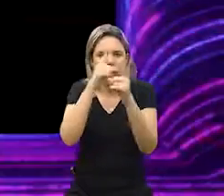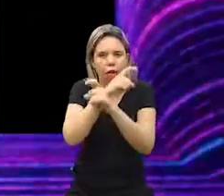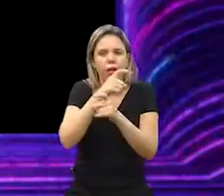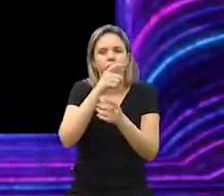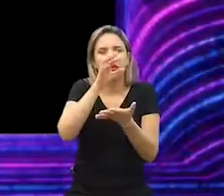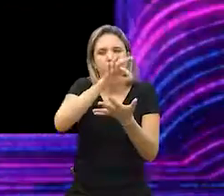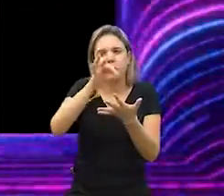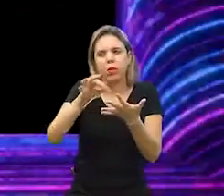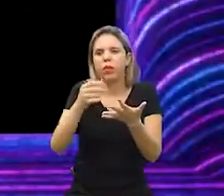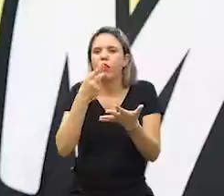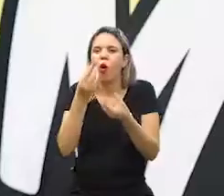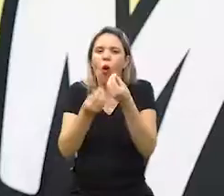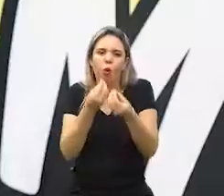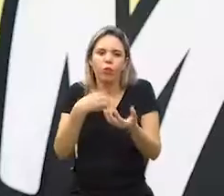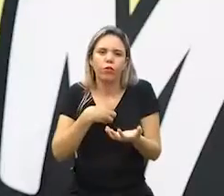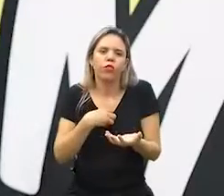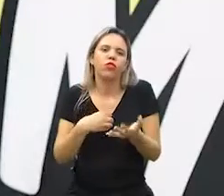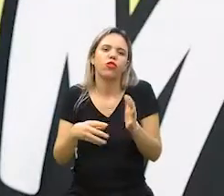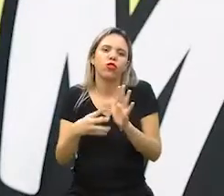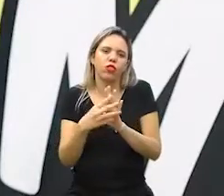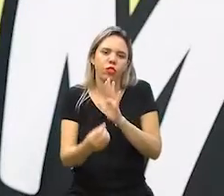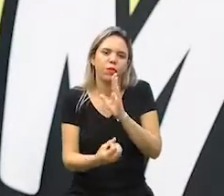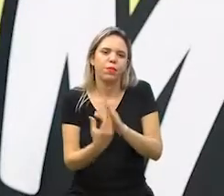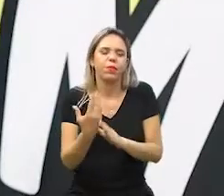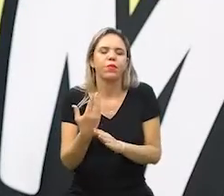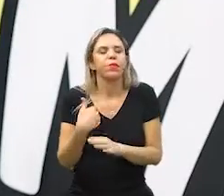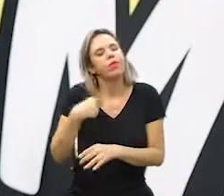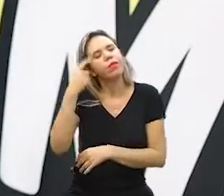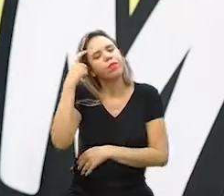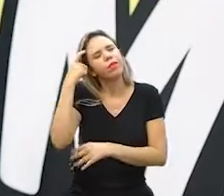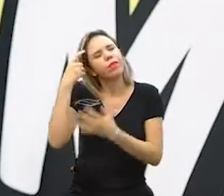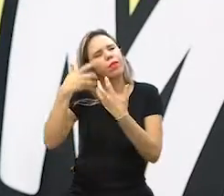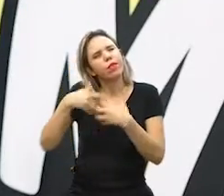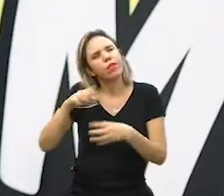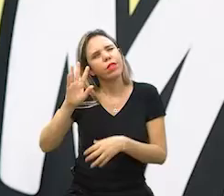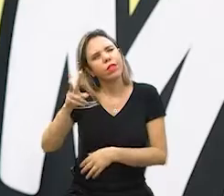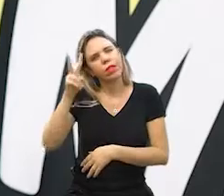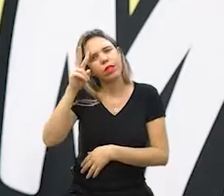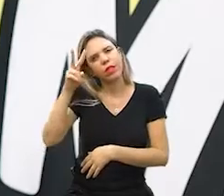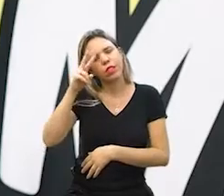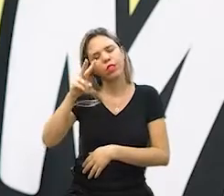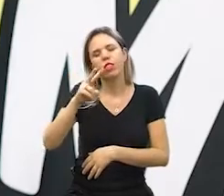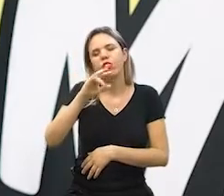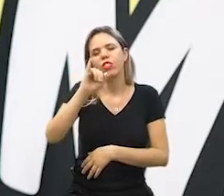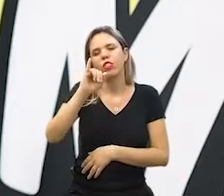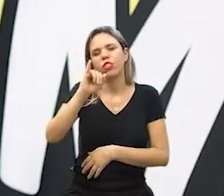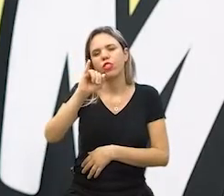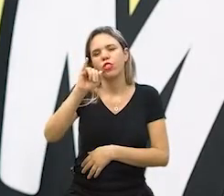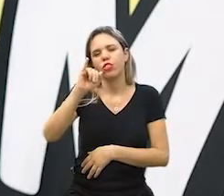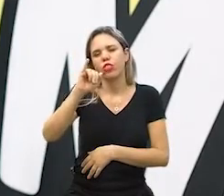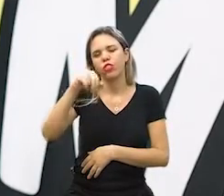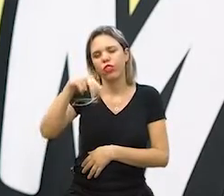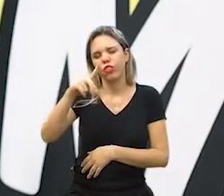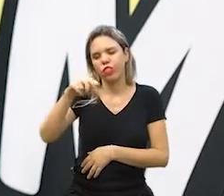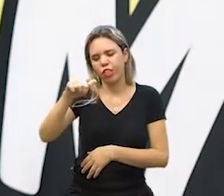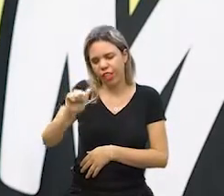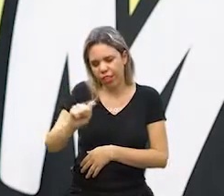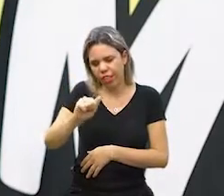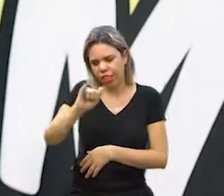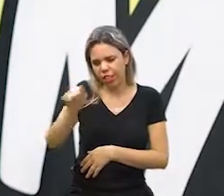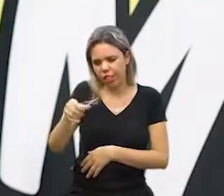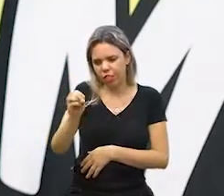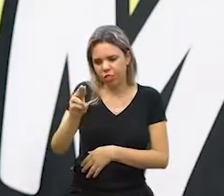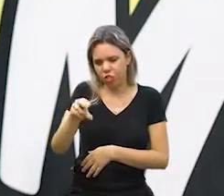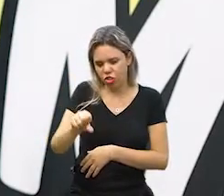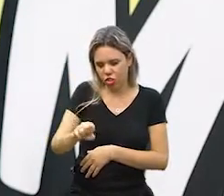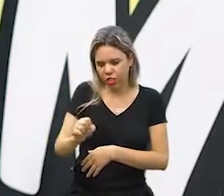de classificar. Olha só, na minha cabeça já vem Indiana Jones, né? E